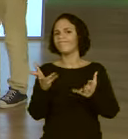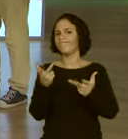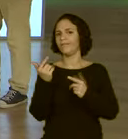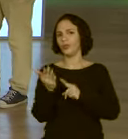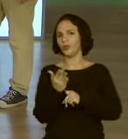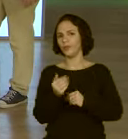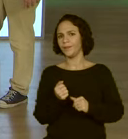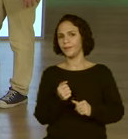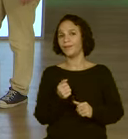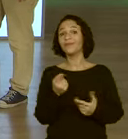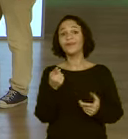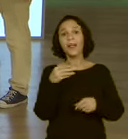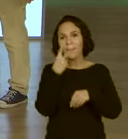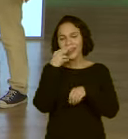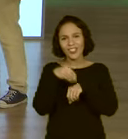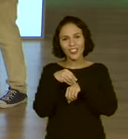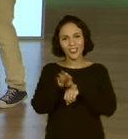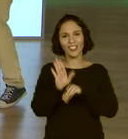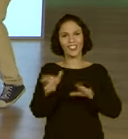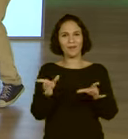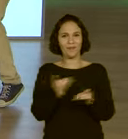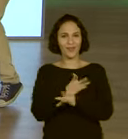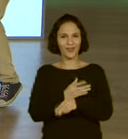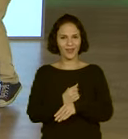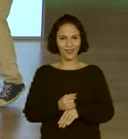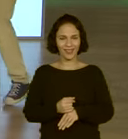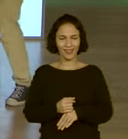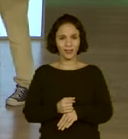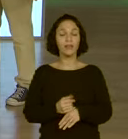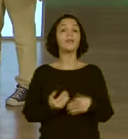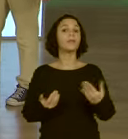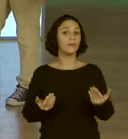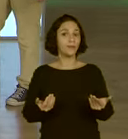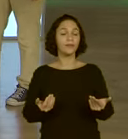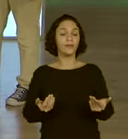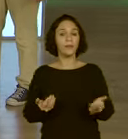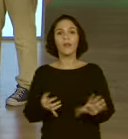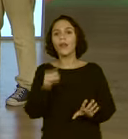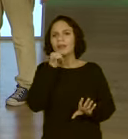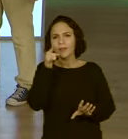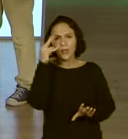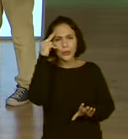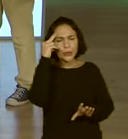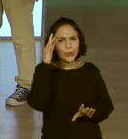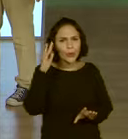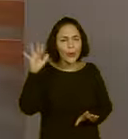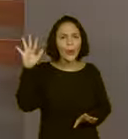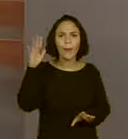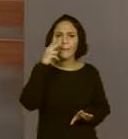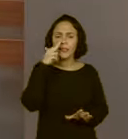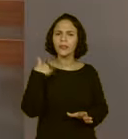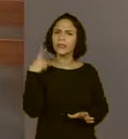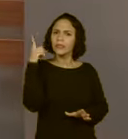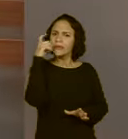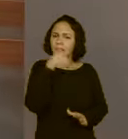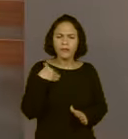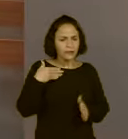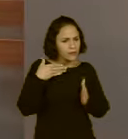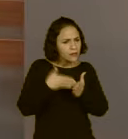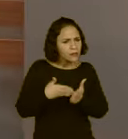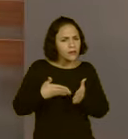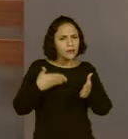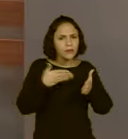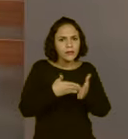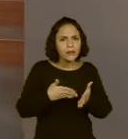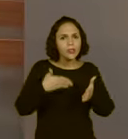maravilhosa. O curso já te deu a dica, né? Mas já levei para a vida. Se você tem um sonho e você percebe que está muito difícil de realizar,